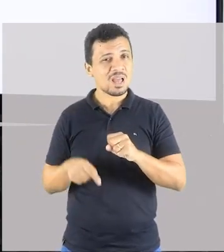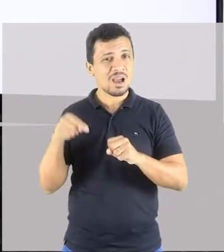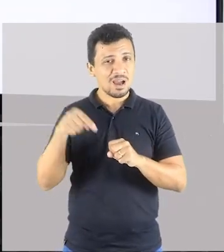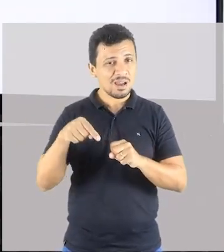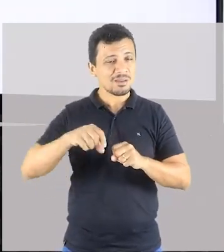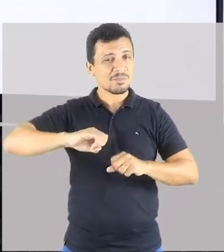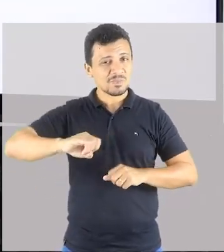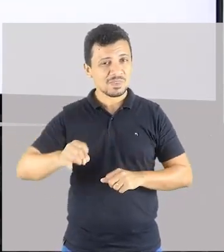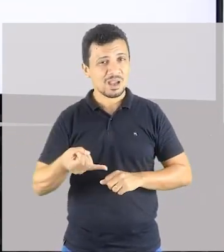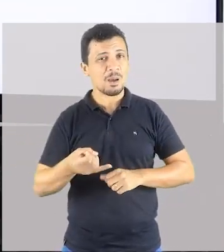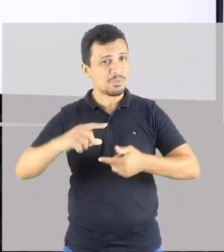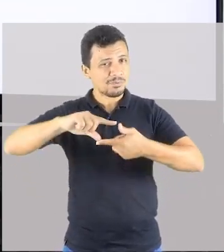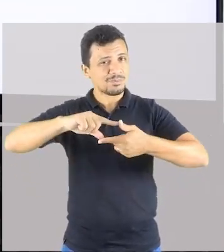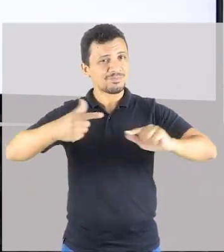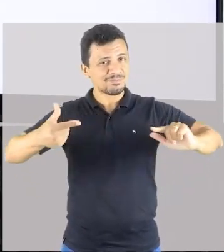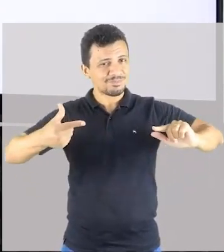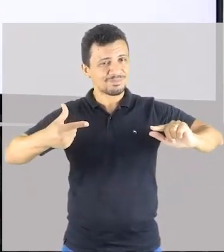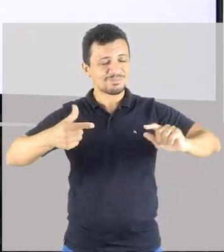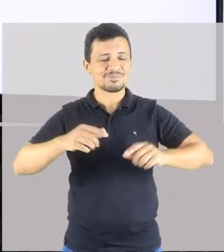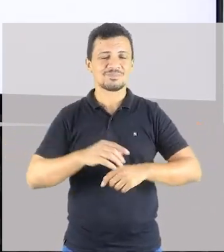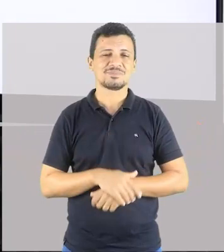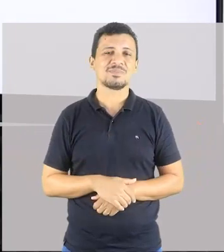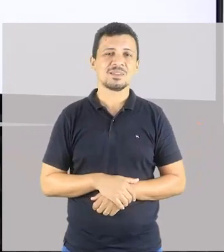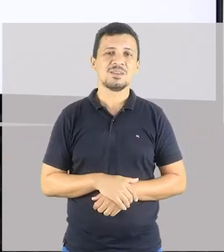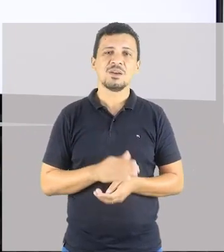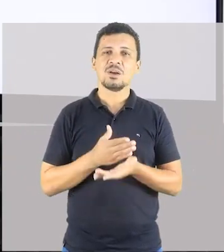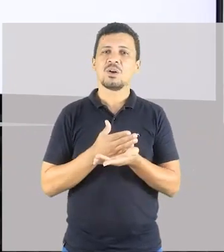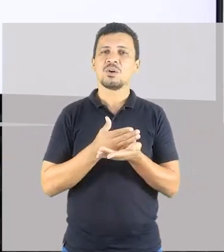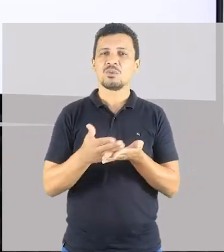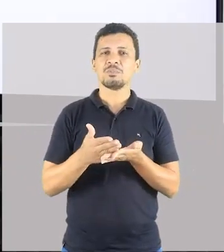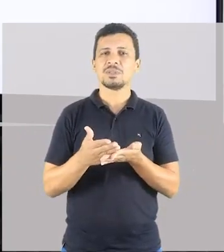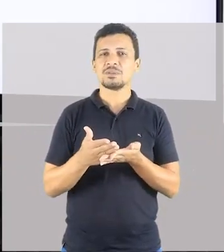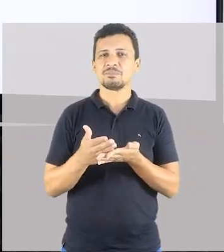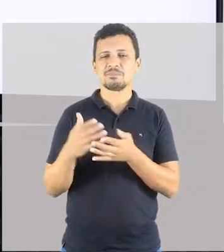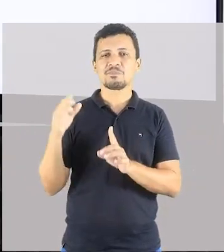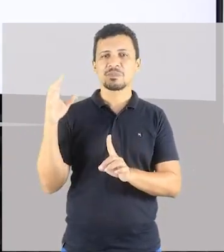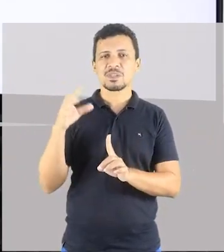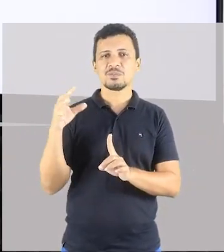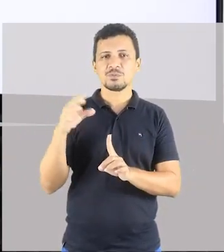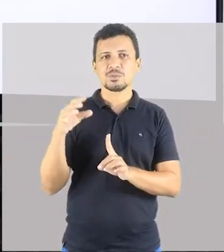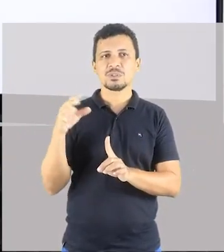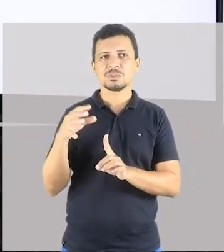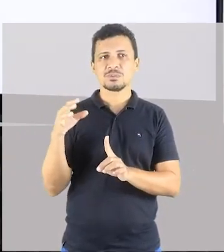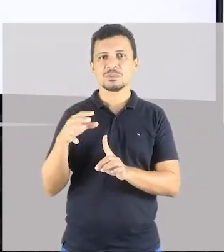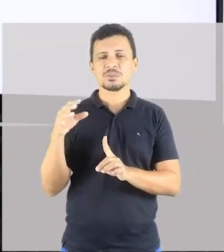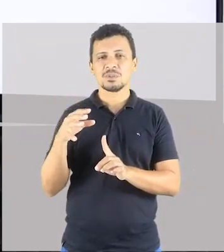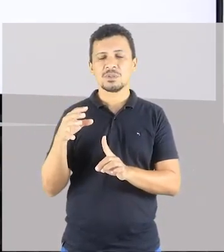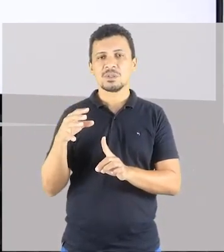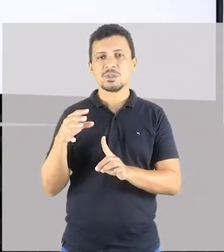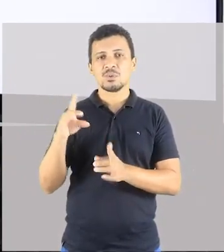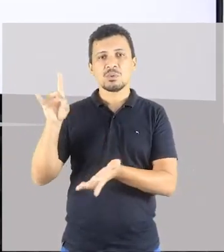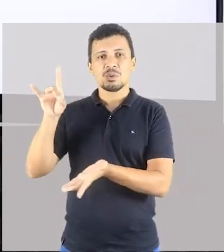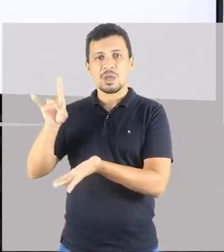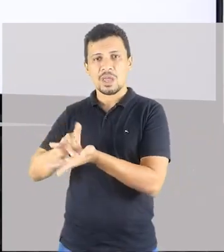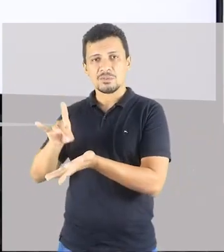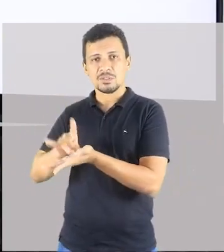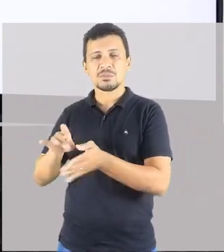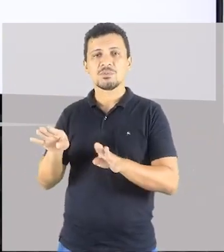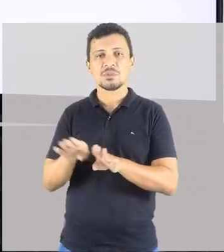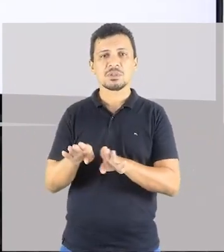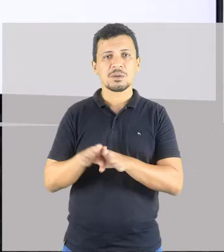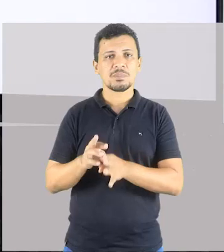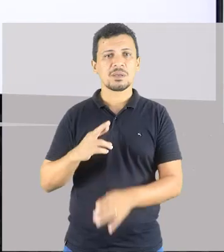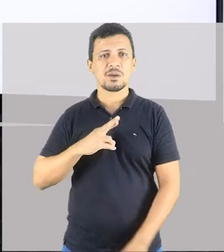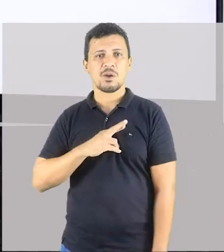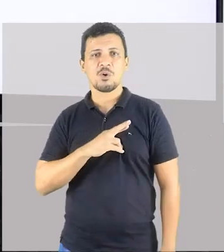cá. Então, começa a ter uma influência, né, do realismo e do romantismo.